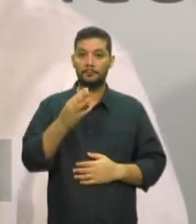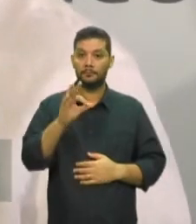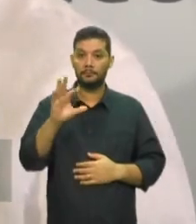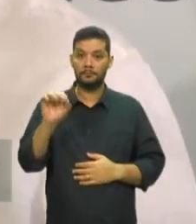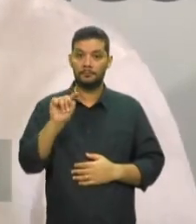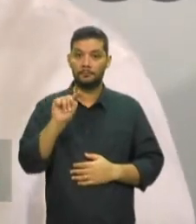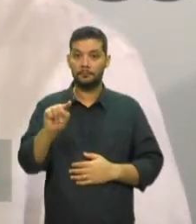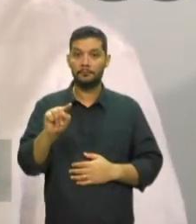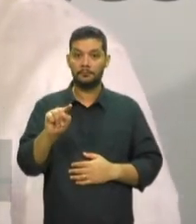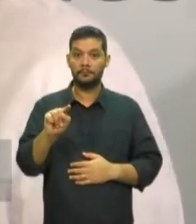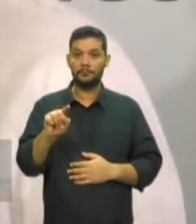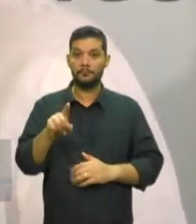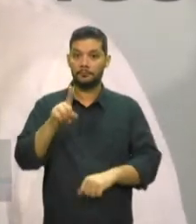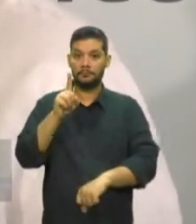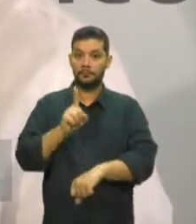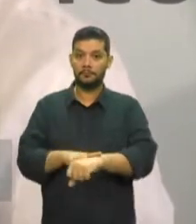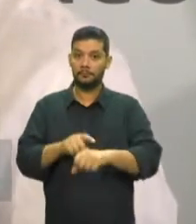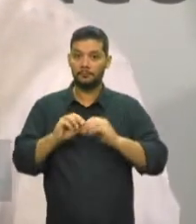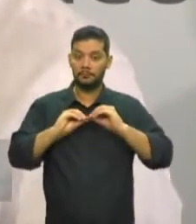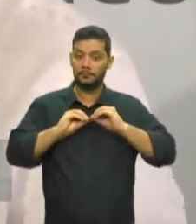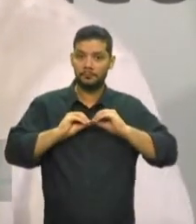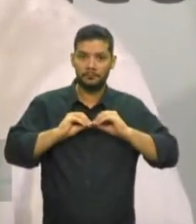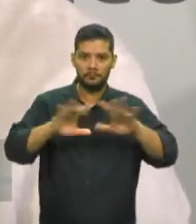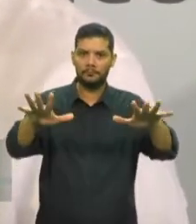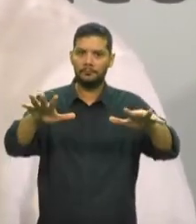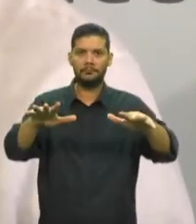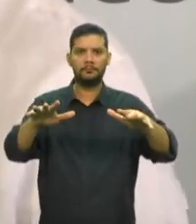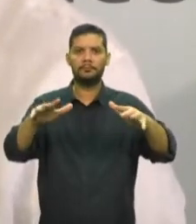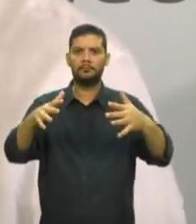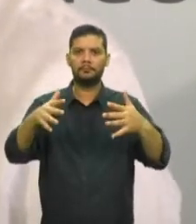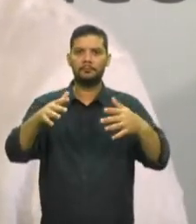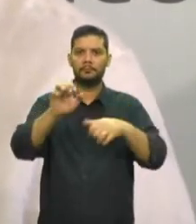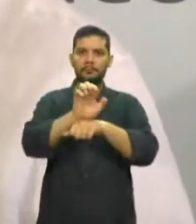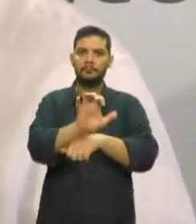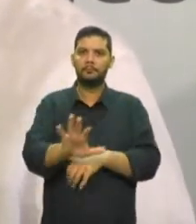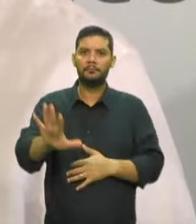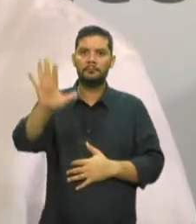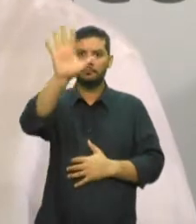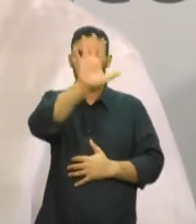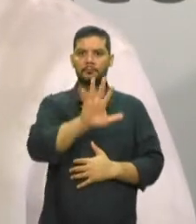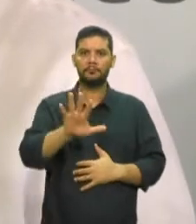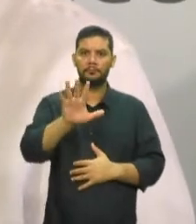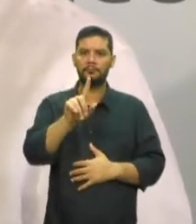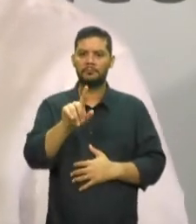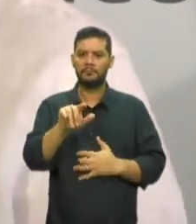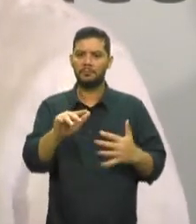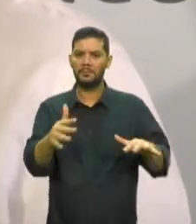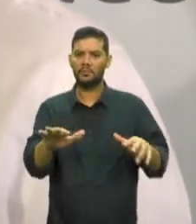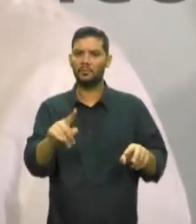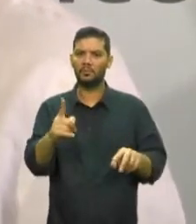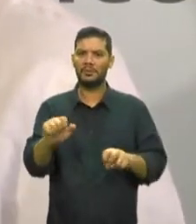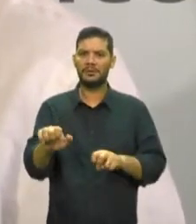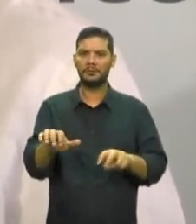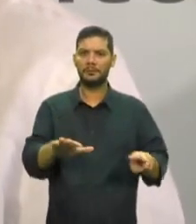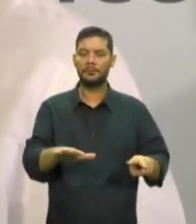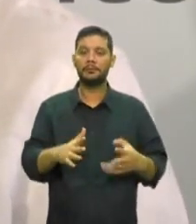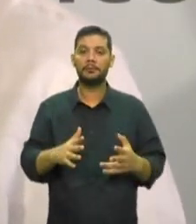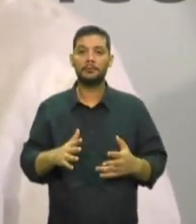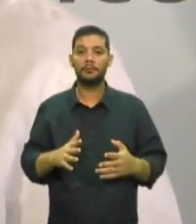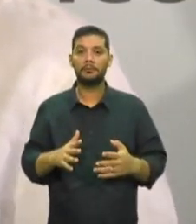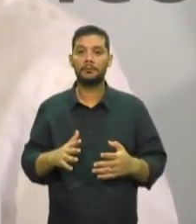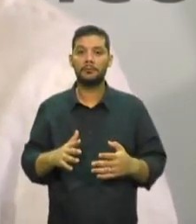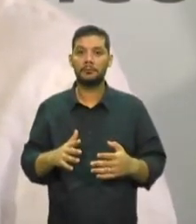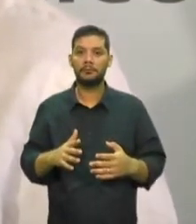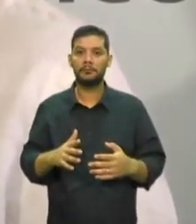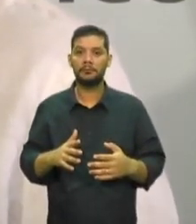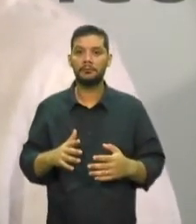vai disponibilizar o mais rápido possível nesse período aí, no máximo uma semana, e esperar que os municípios, e eles têm